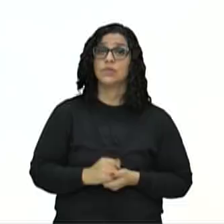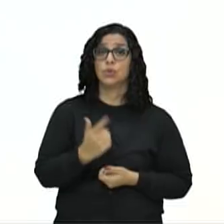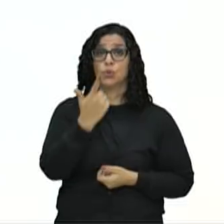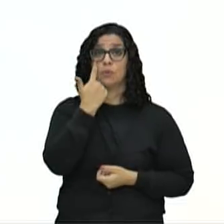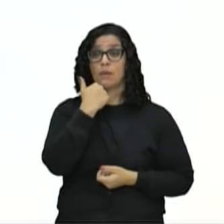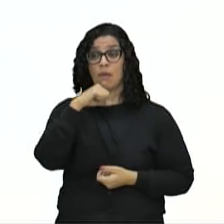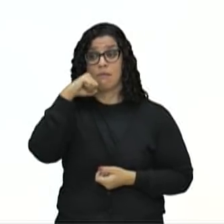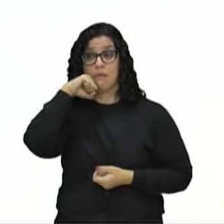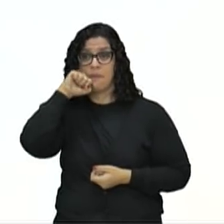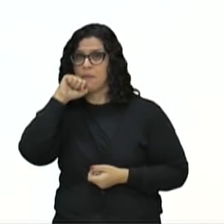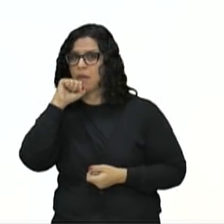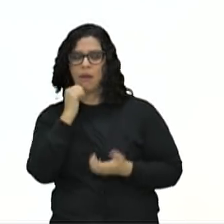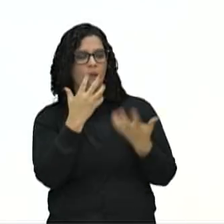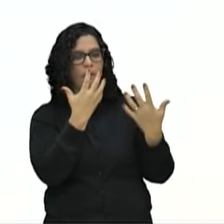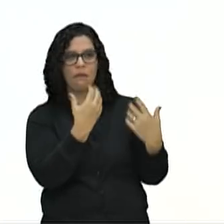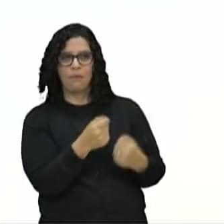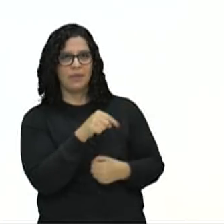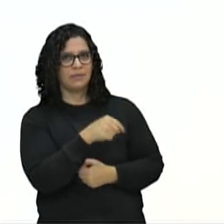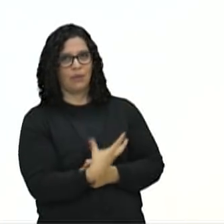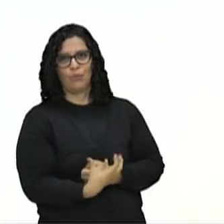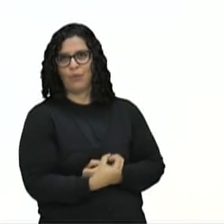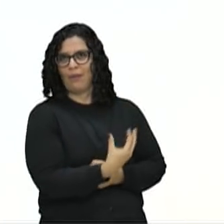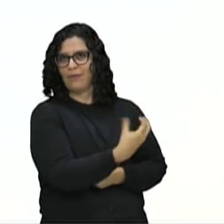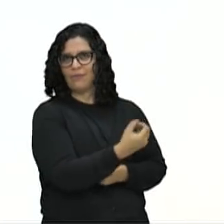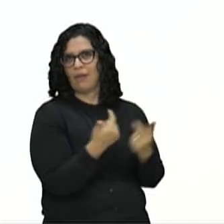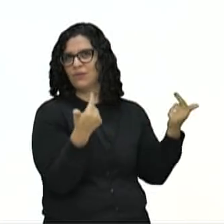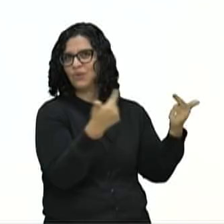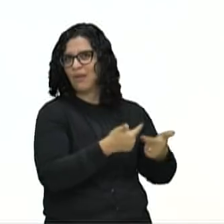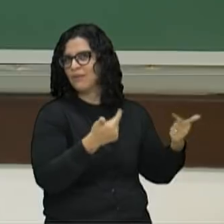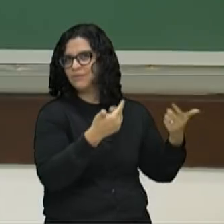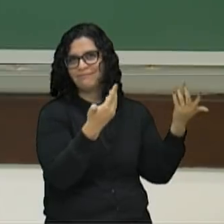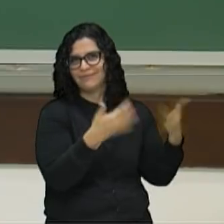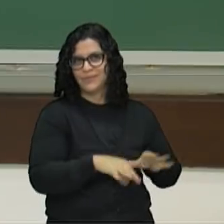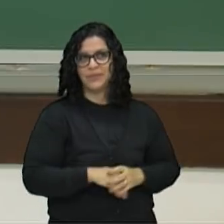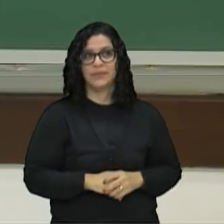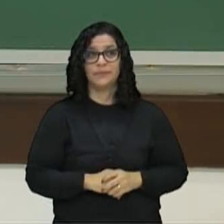pais não aprovam a aventura do filho, ok?